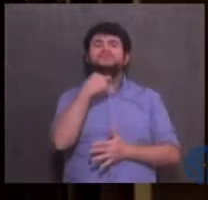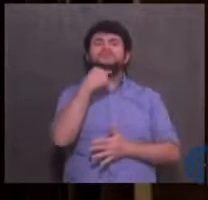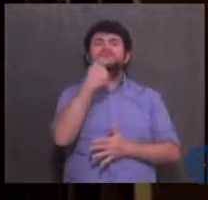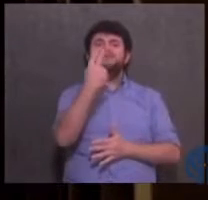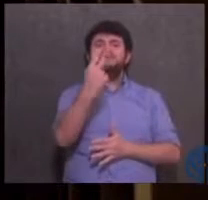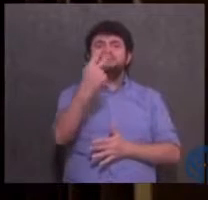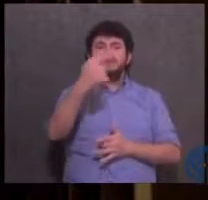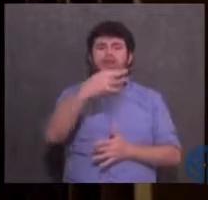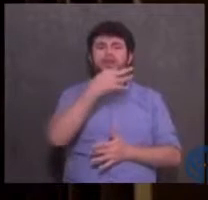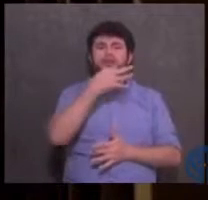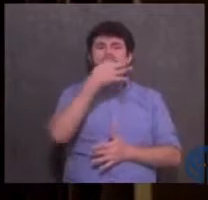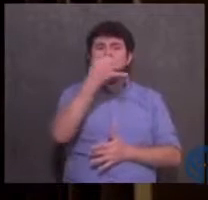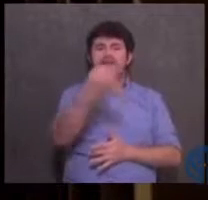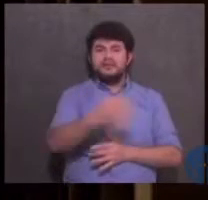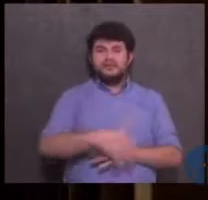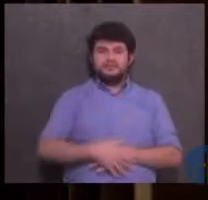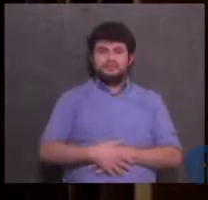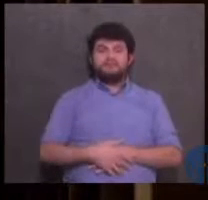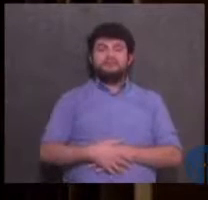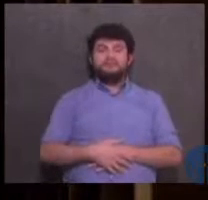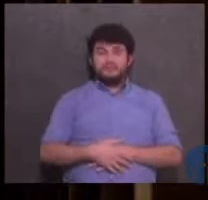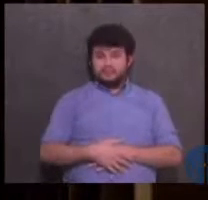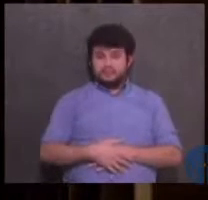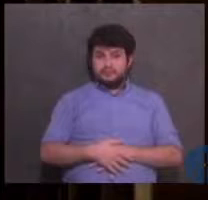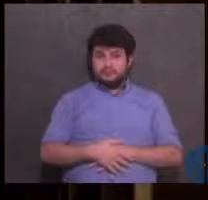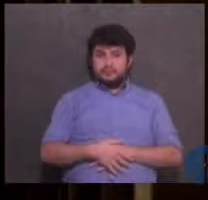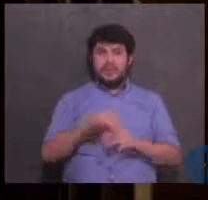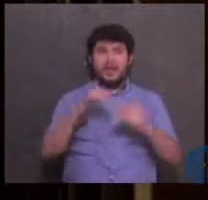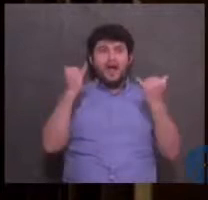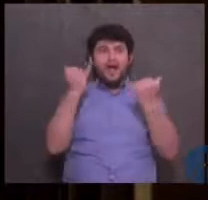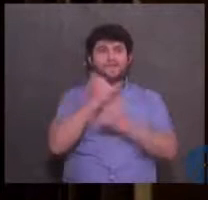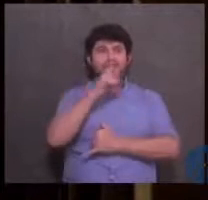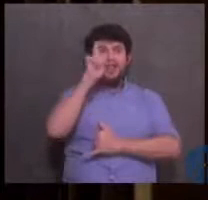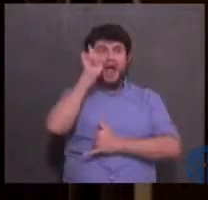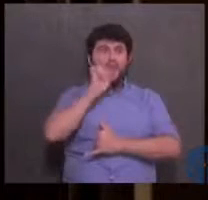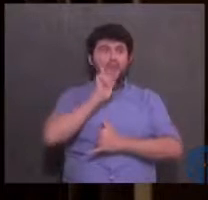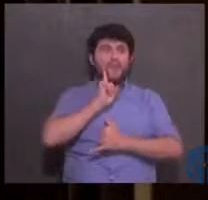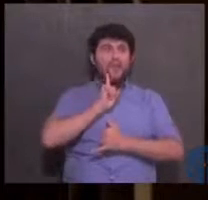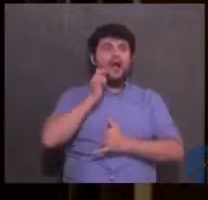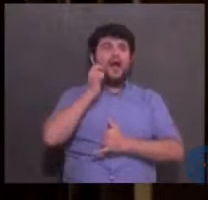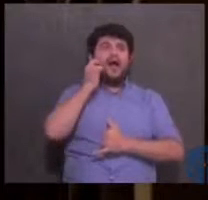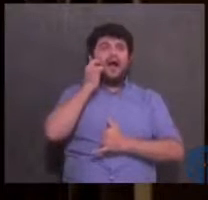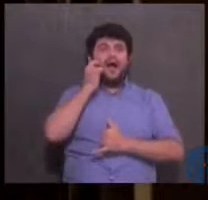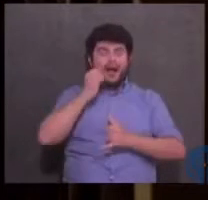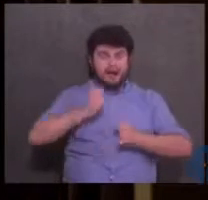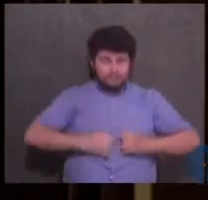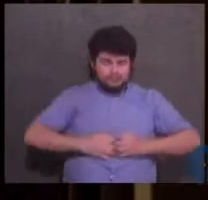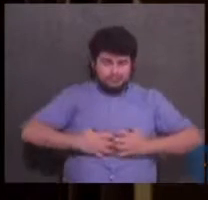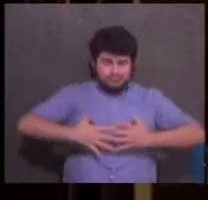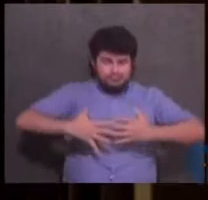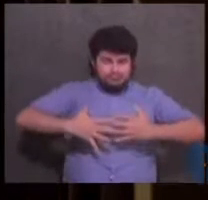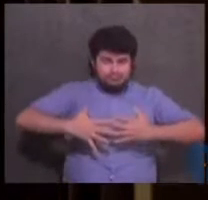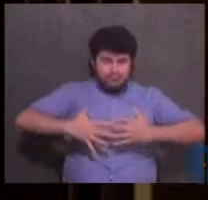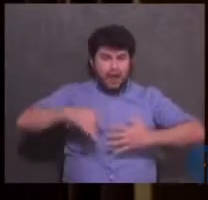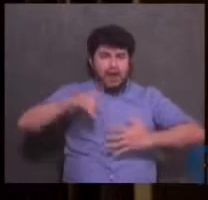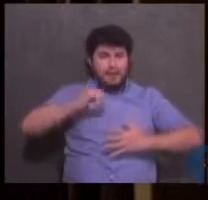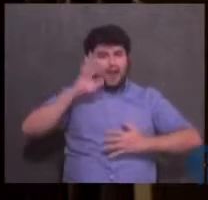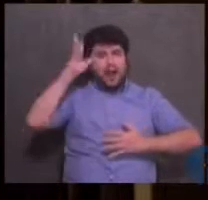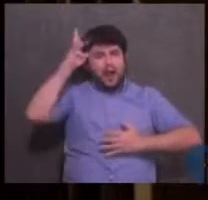voz, diciendo: Dichoso el vientre que te llevó y los pechos que te